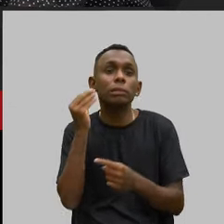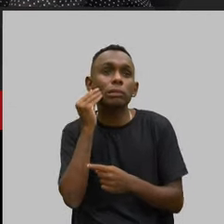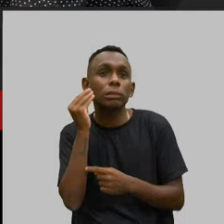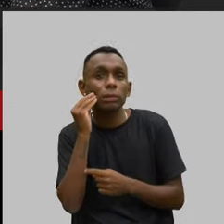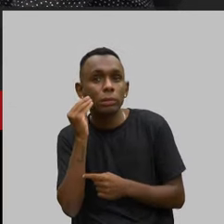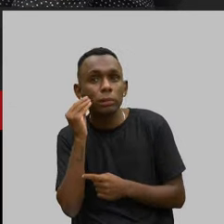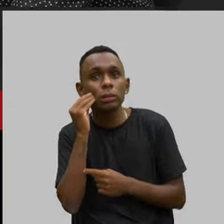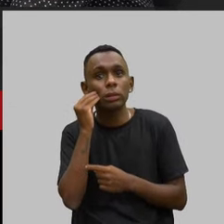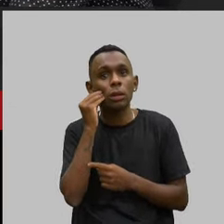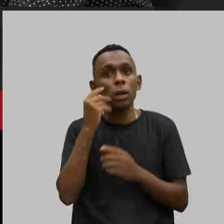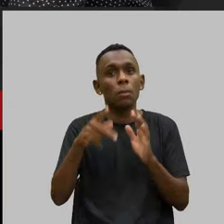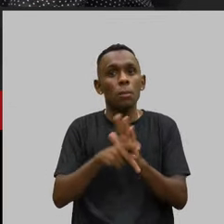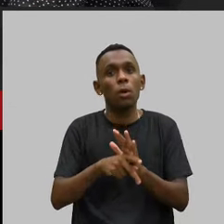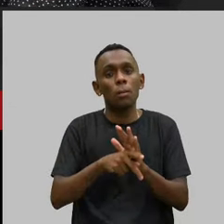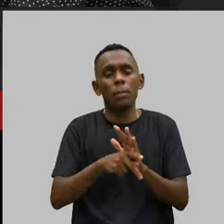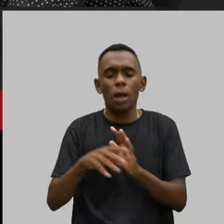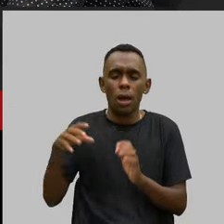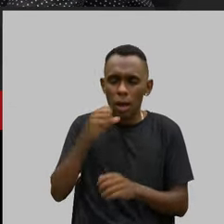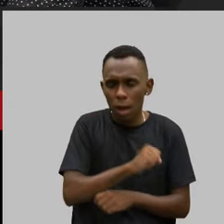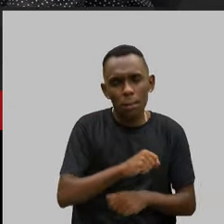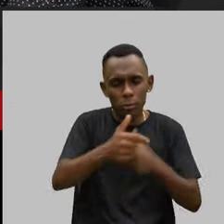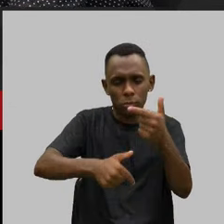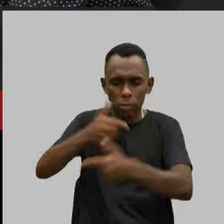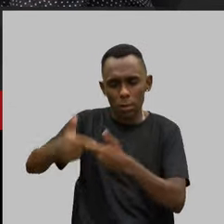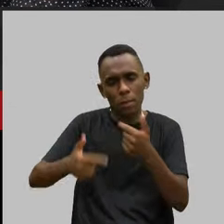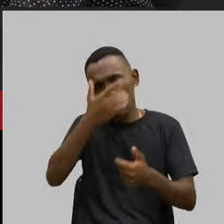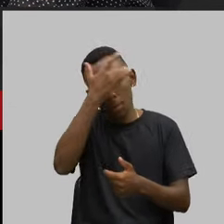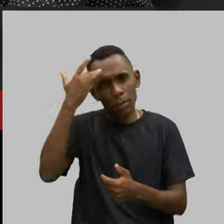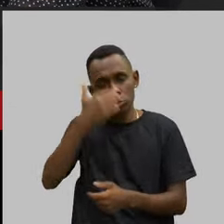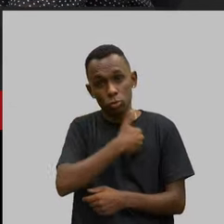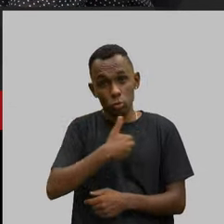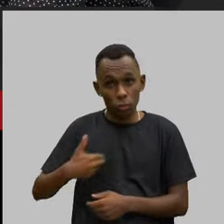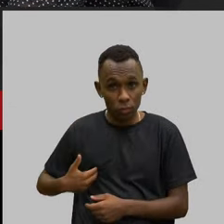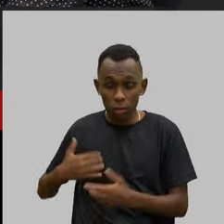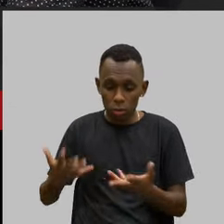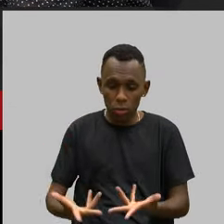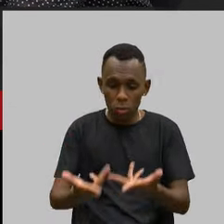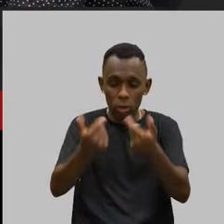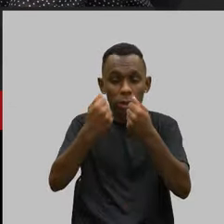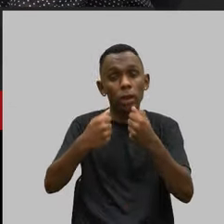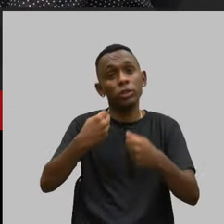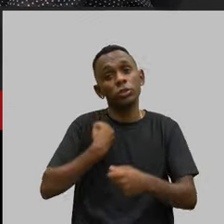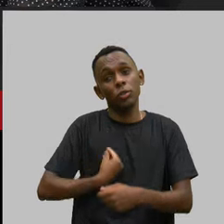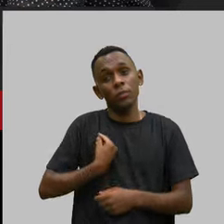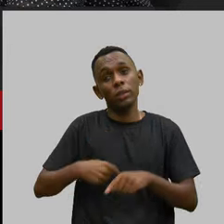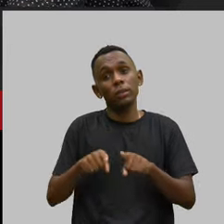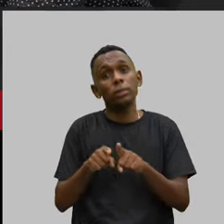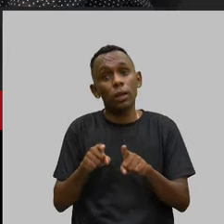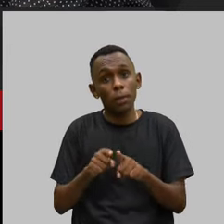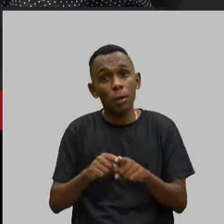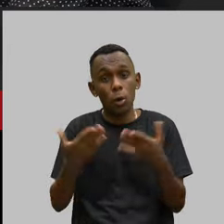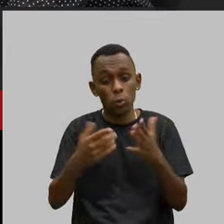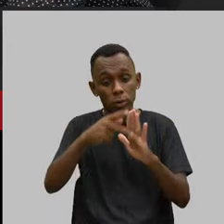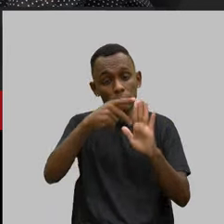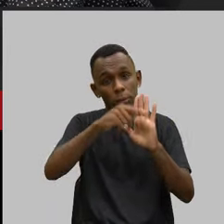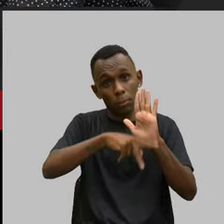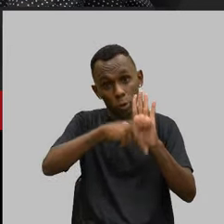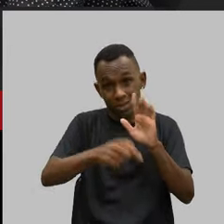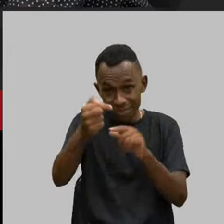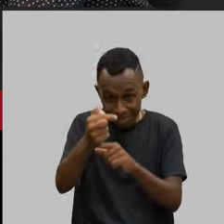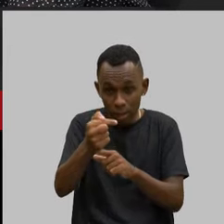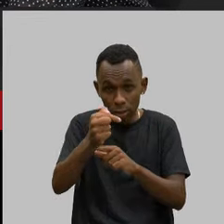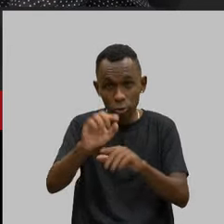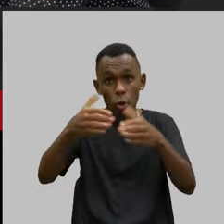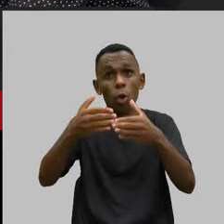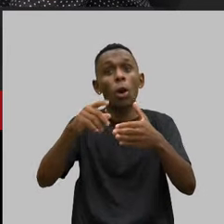mais dinamicidade pro trabalho rotineiro dos Servidores e trazer um pouco mais de qualidade de vida para eles então hoje a gente teve sete projetos realizados nessa frente com